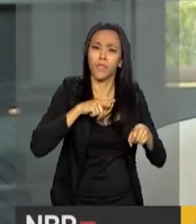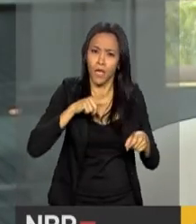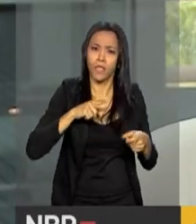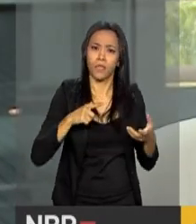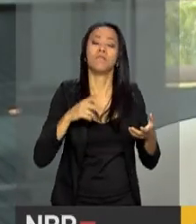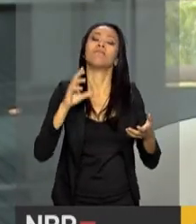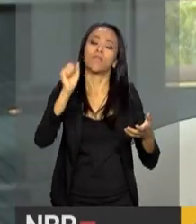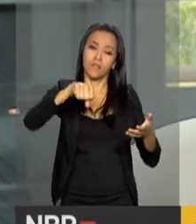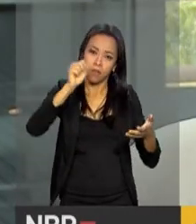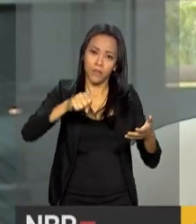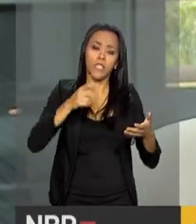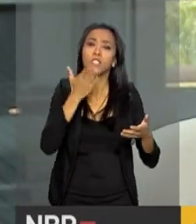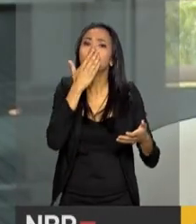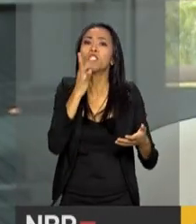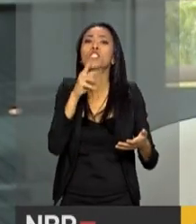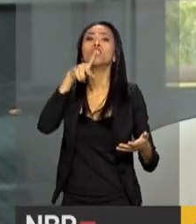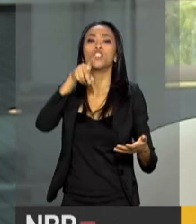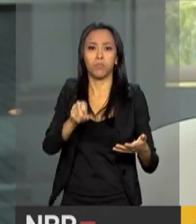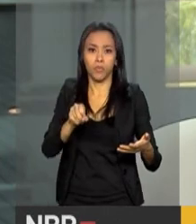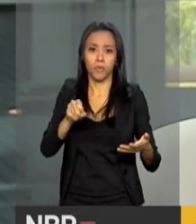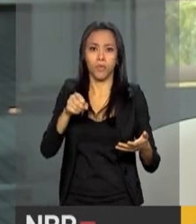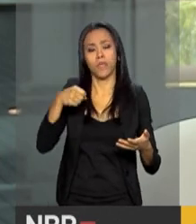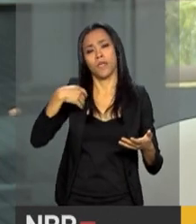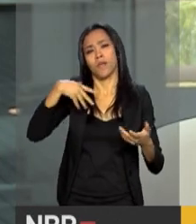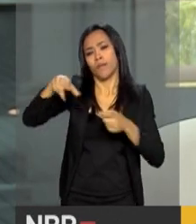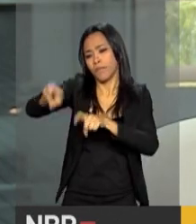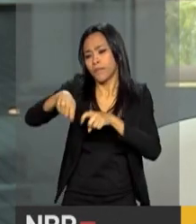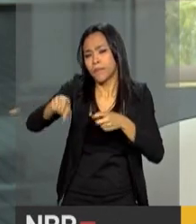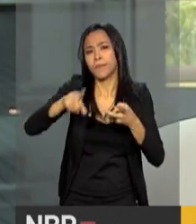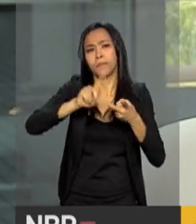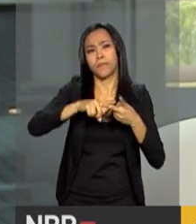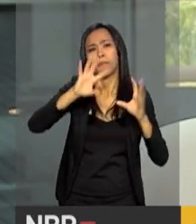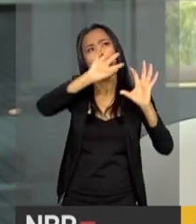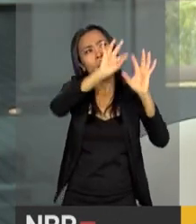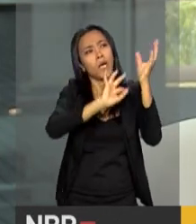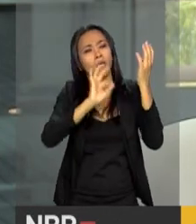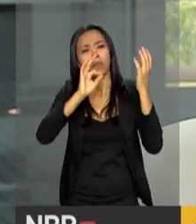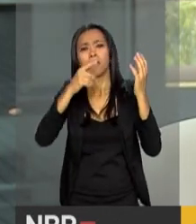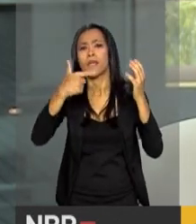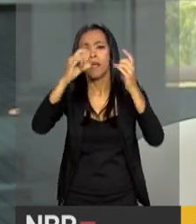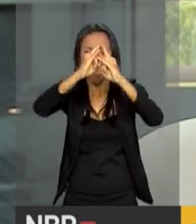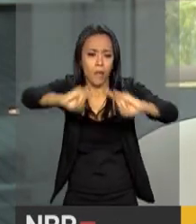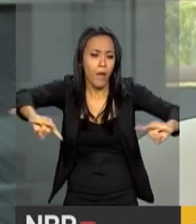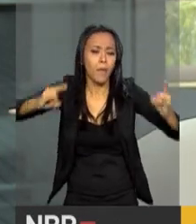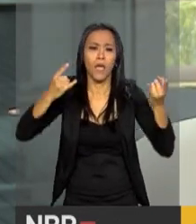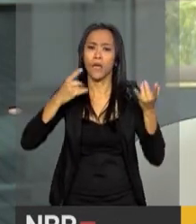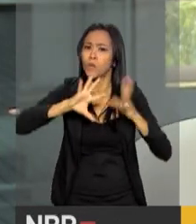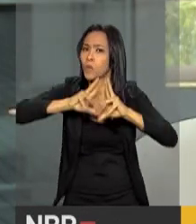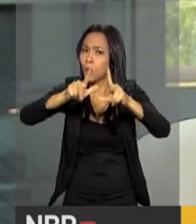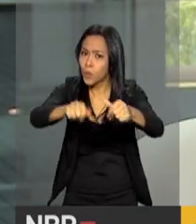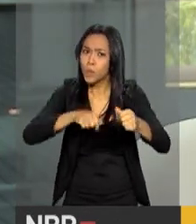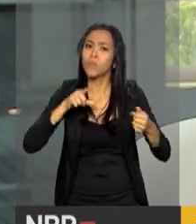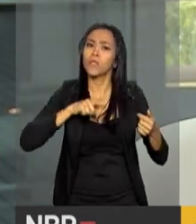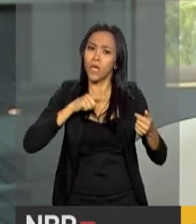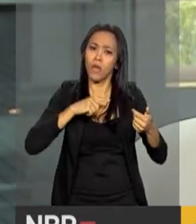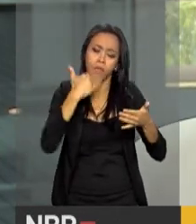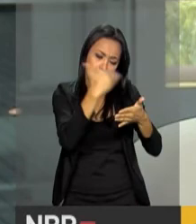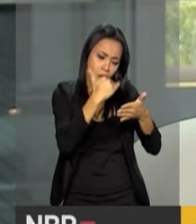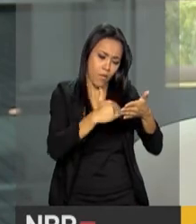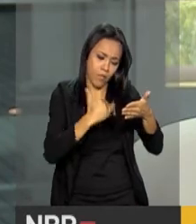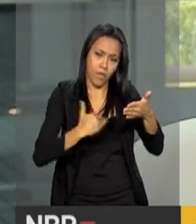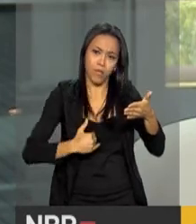fala sobre a atividade produtiva civil cultura o o doutor sem terra quer dizer todas a as